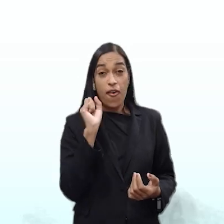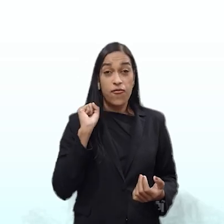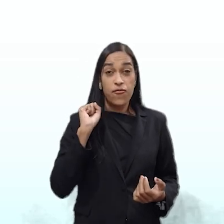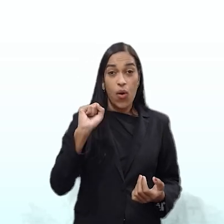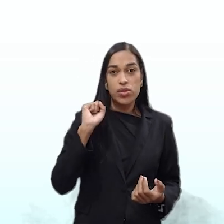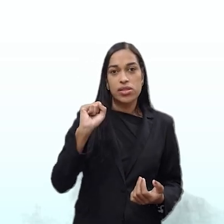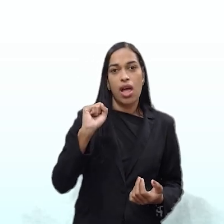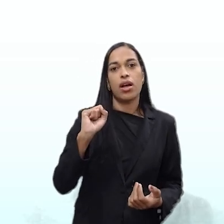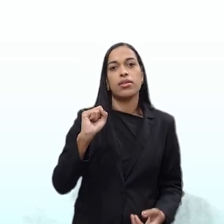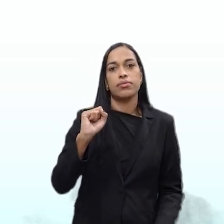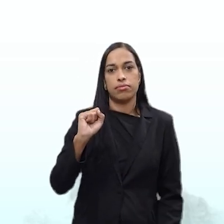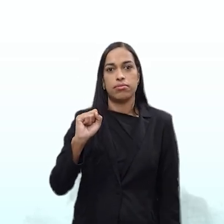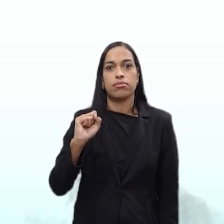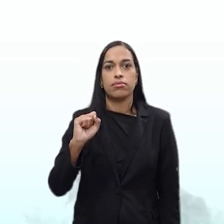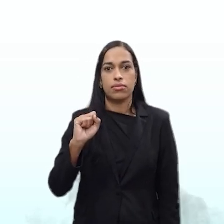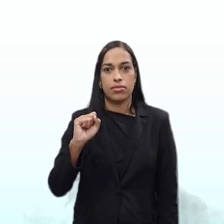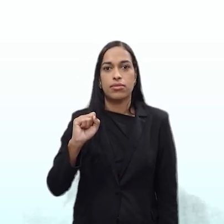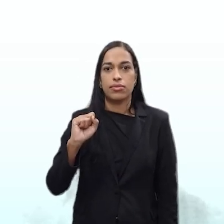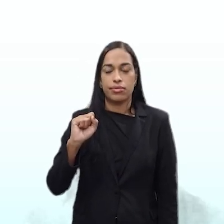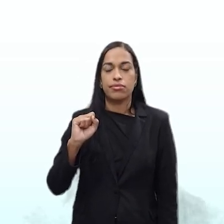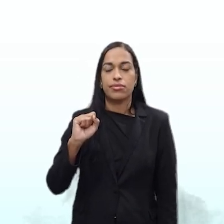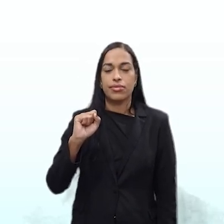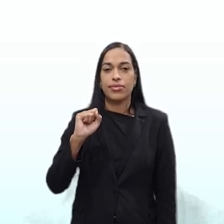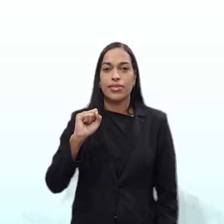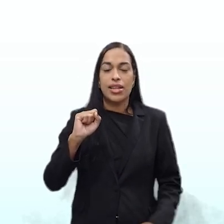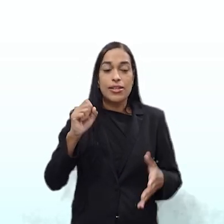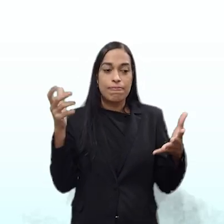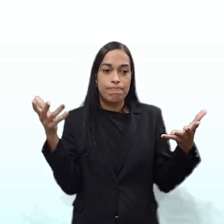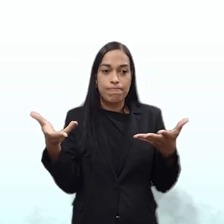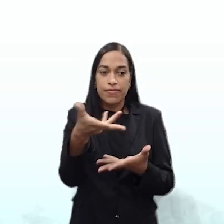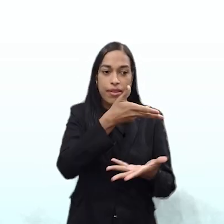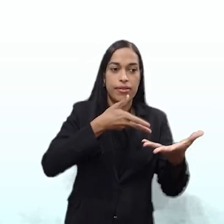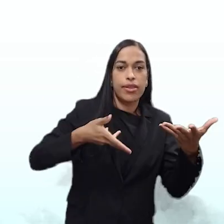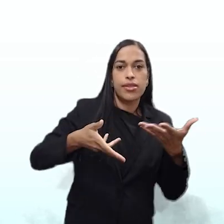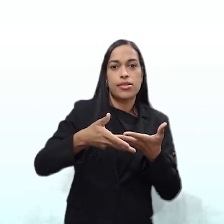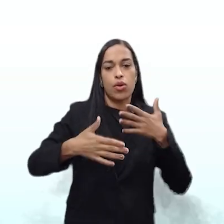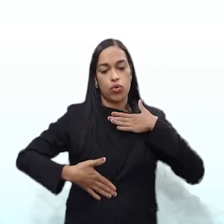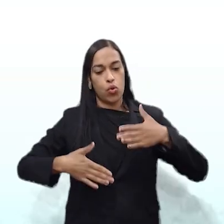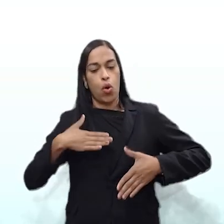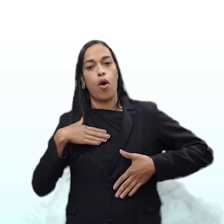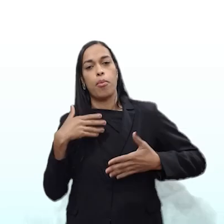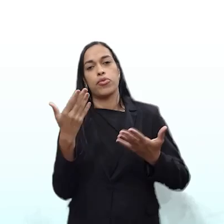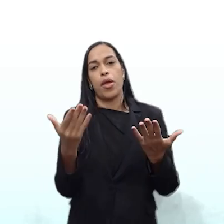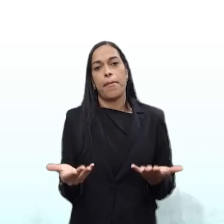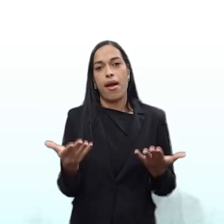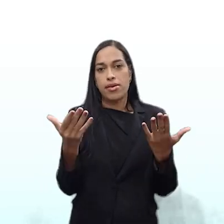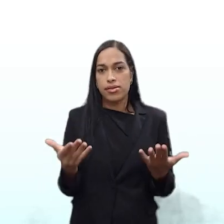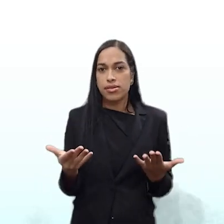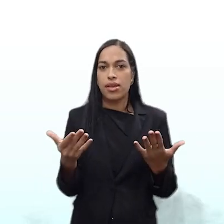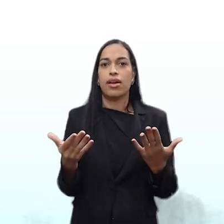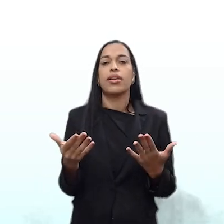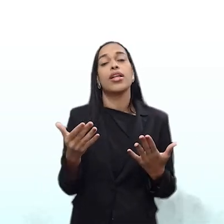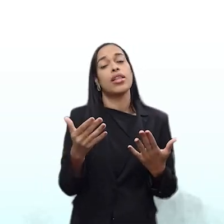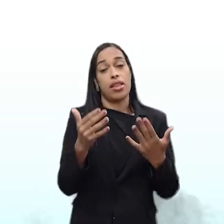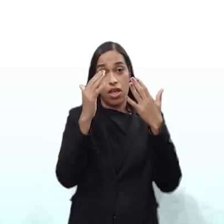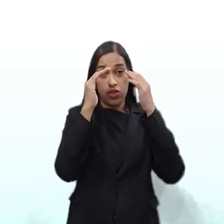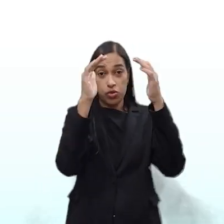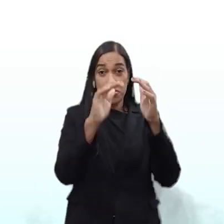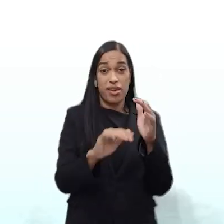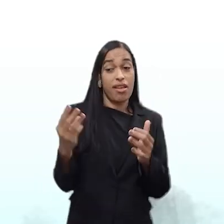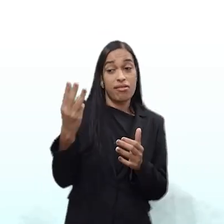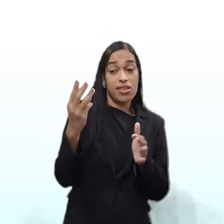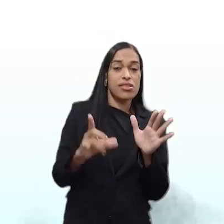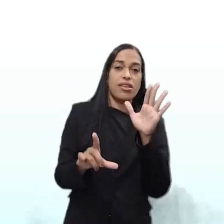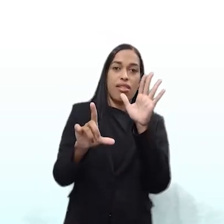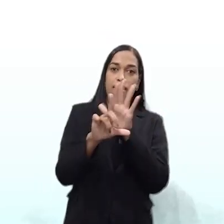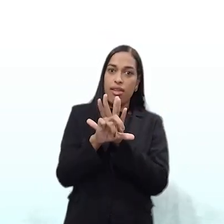gravitacional ela é uma força gerada pela interação entre massas, ou seja, ela obedece à terceira lei de Newton, é uma